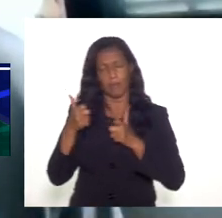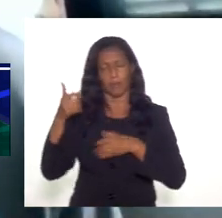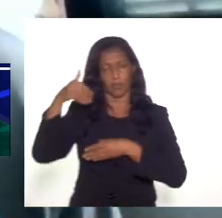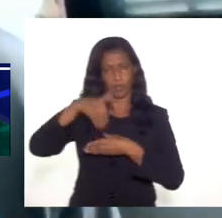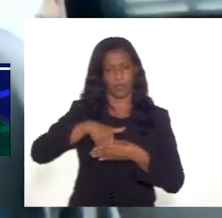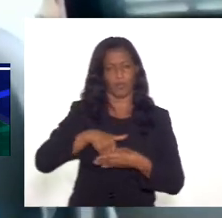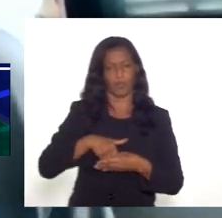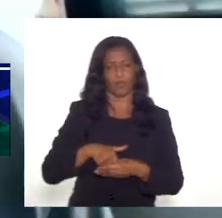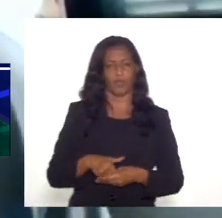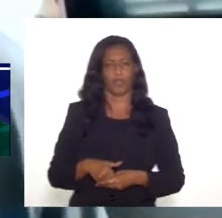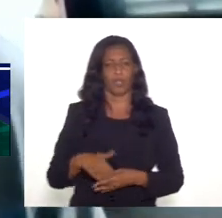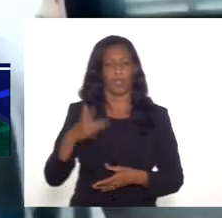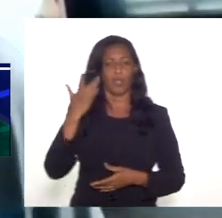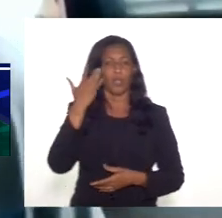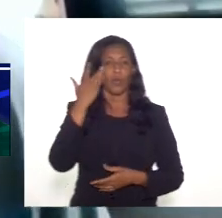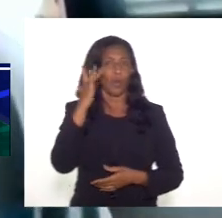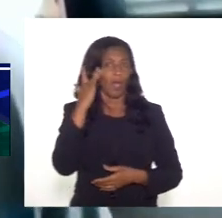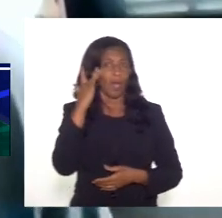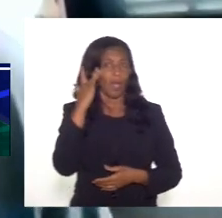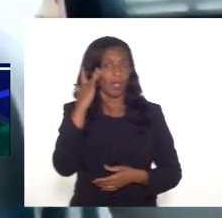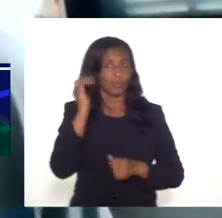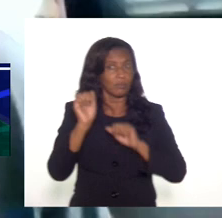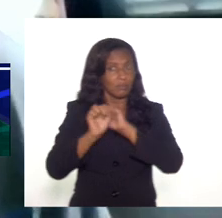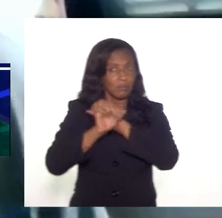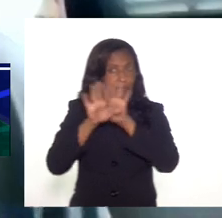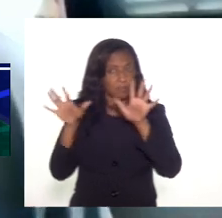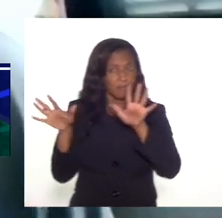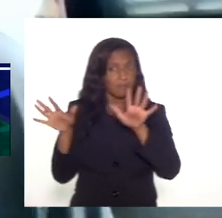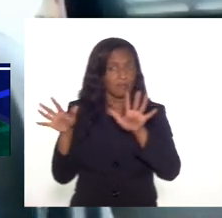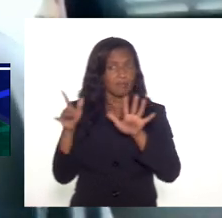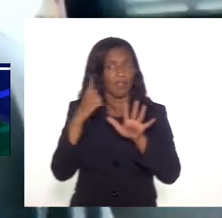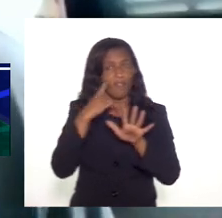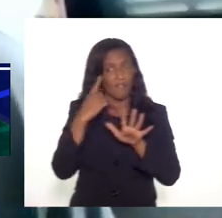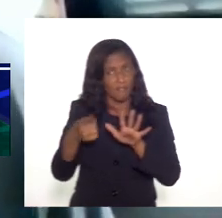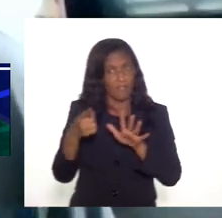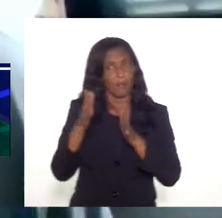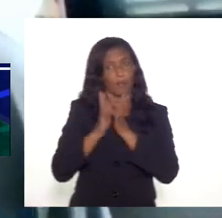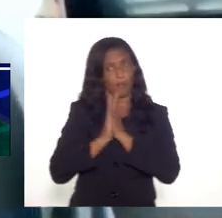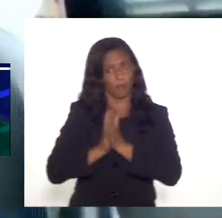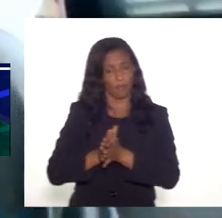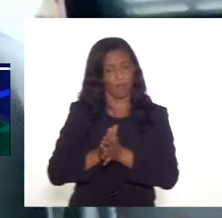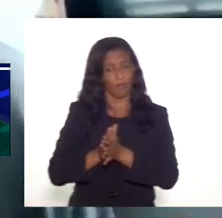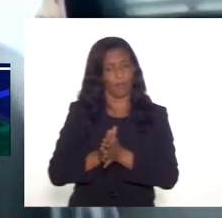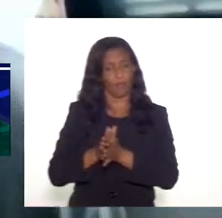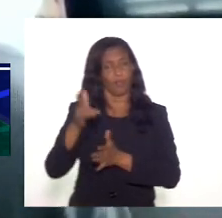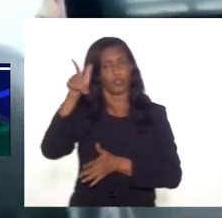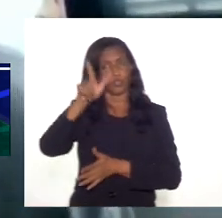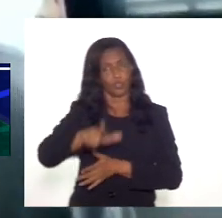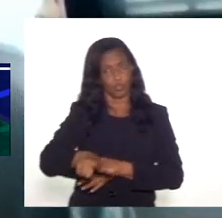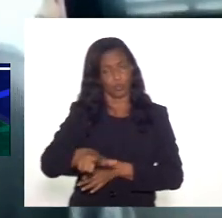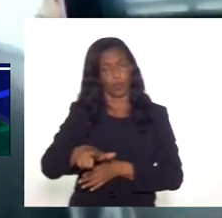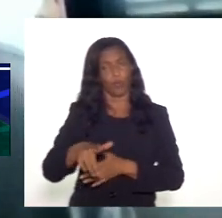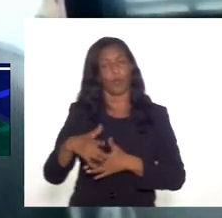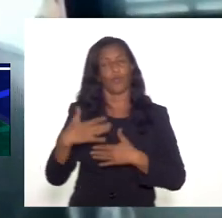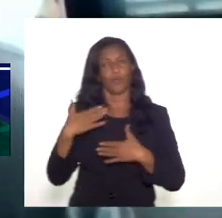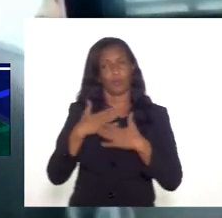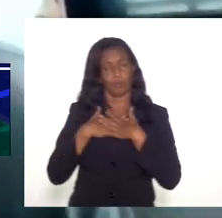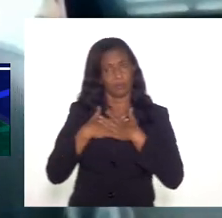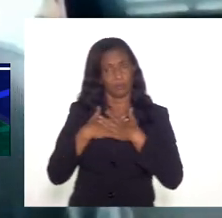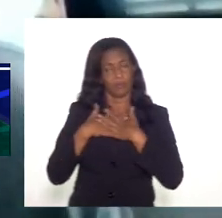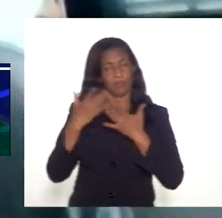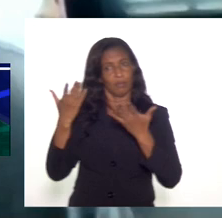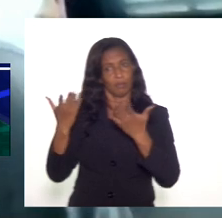votamos, eu acho que não ficou explícito isso. Verifique, por favor, Tiazú. E, mais uma vez, lhe cumprimentando aqui pelo